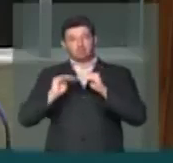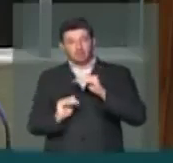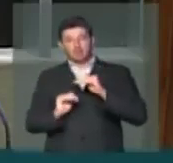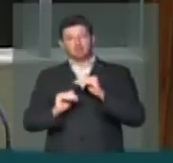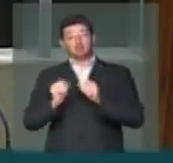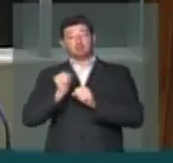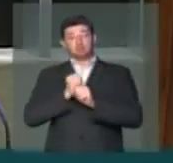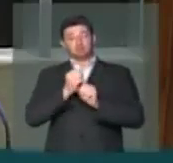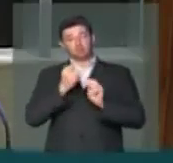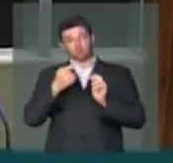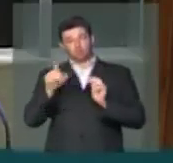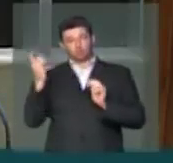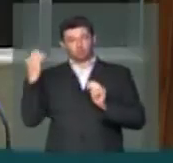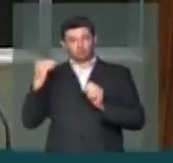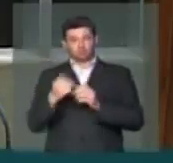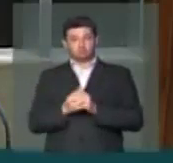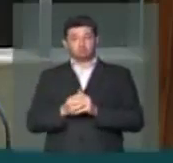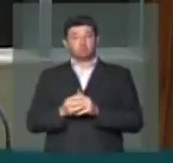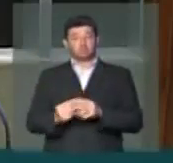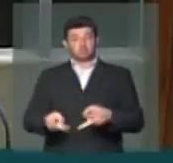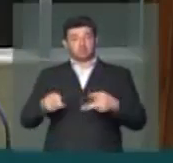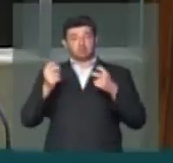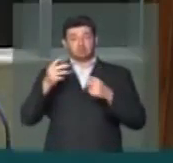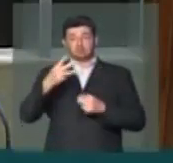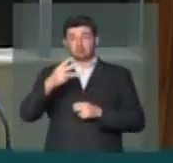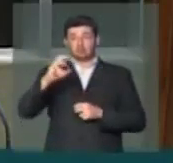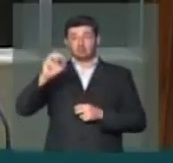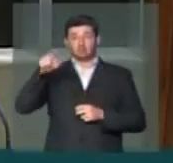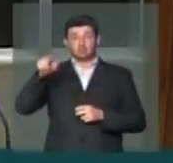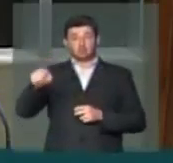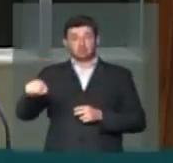nos últimos anos, viu